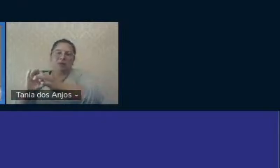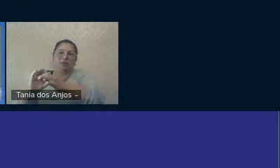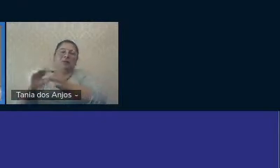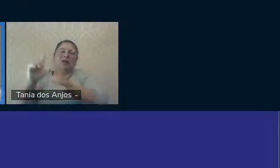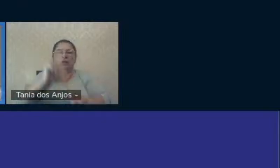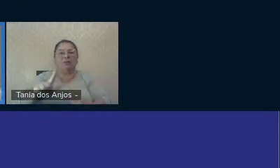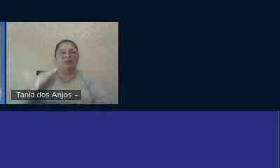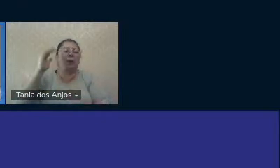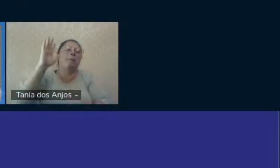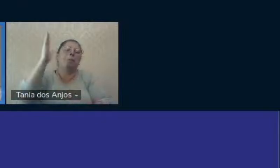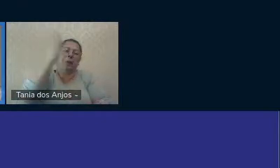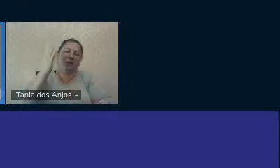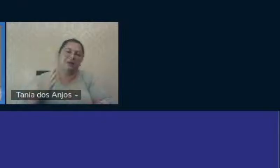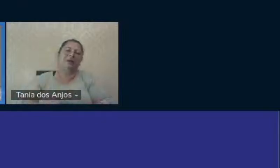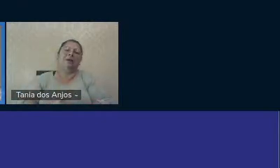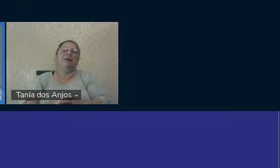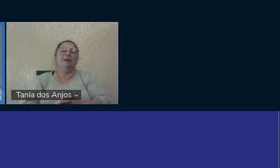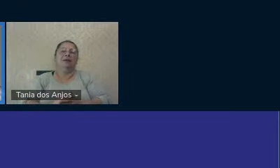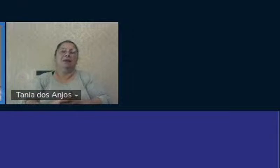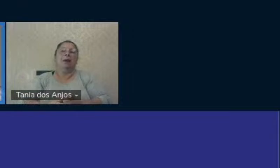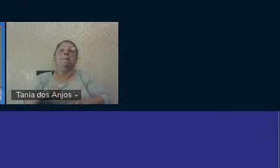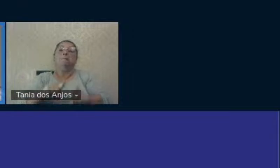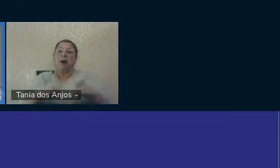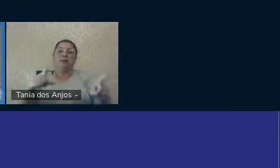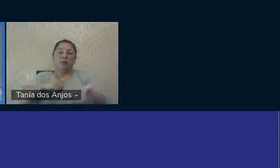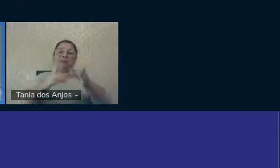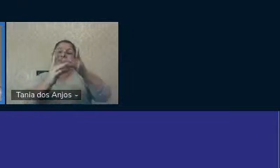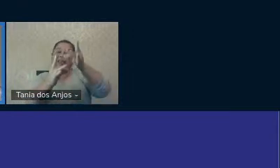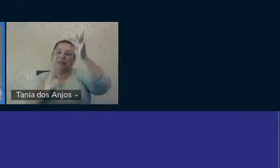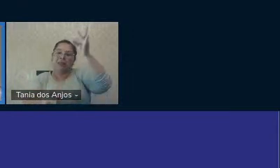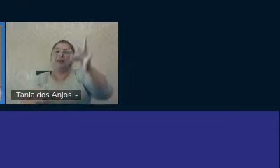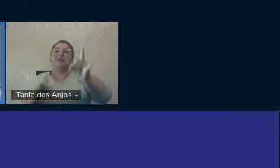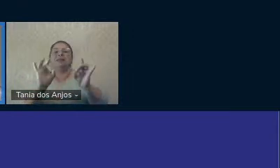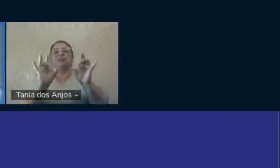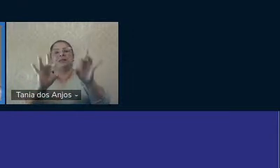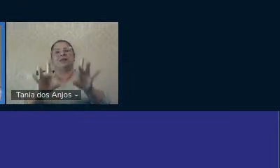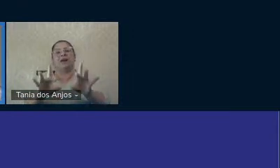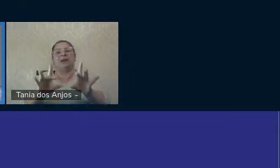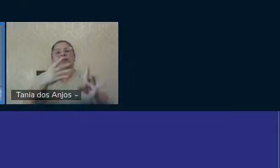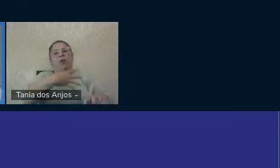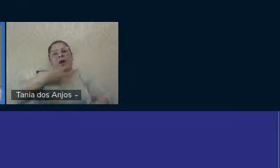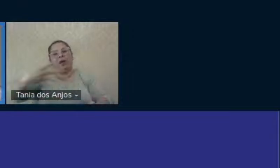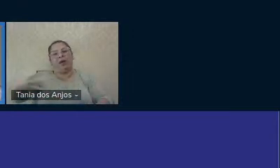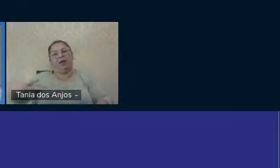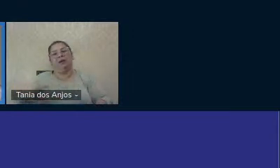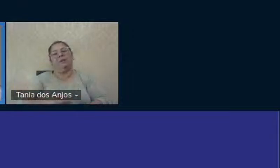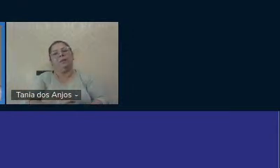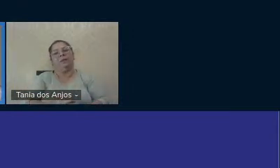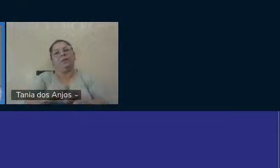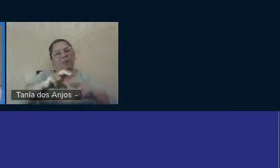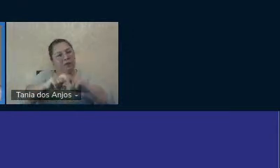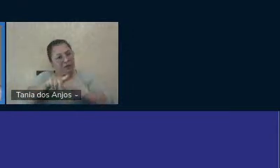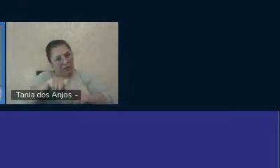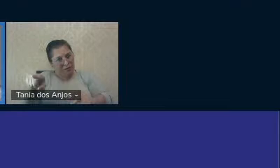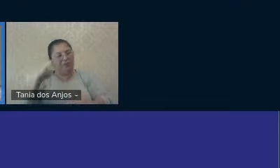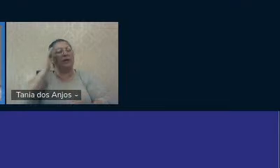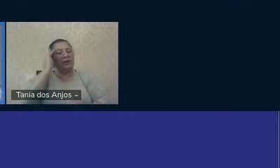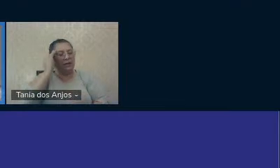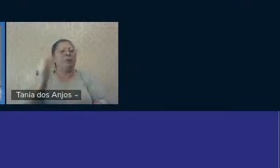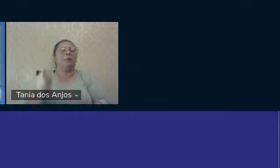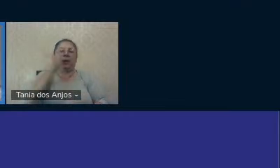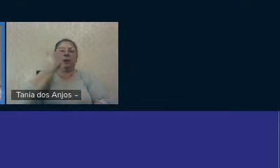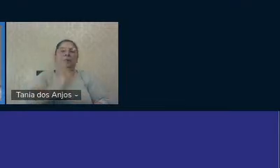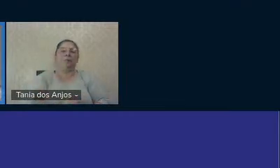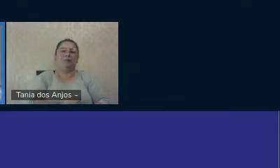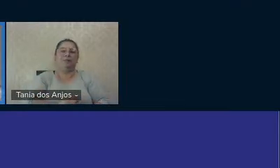Mas a gente vai ter coisas mais detalhadas e vamos ter aulas específicas para o Haikai daí, tá? Aí você vai entender melhor. É um